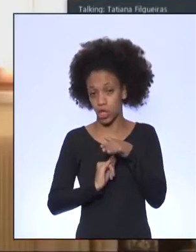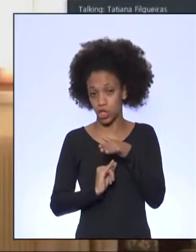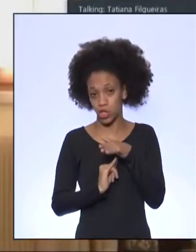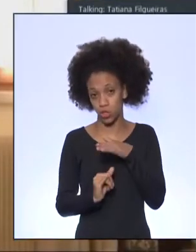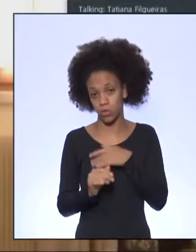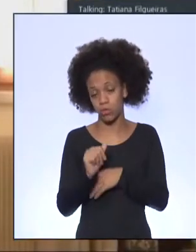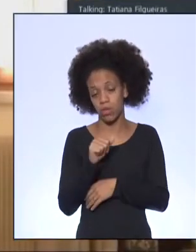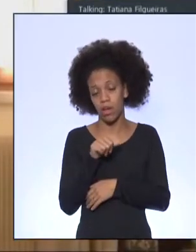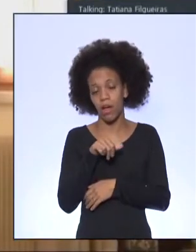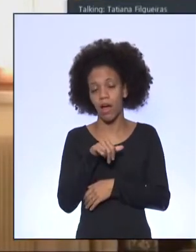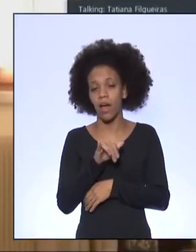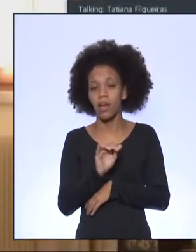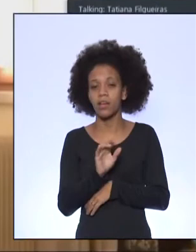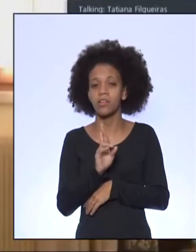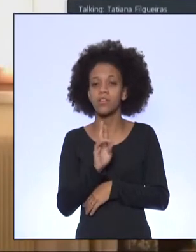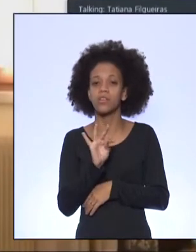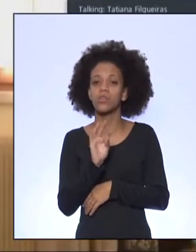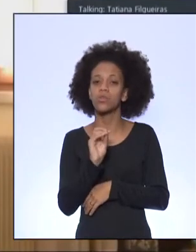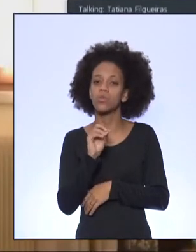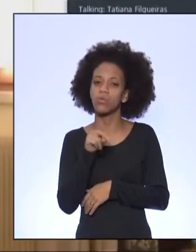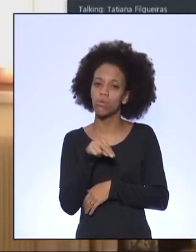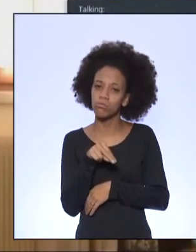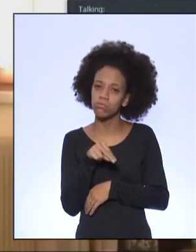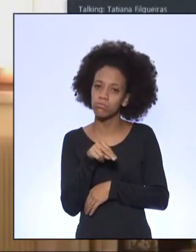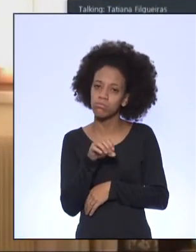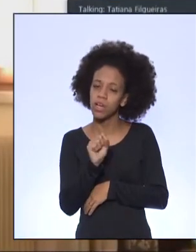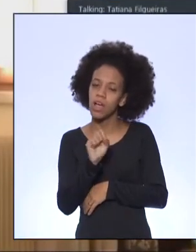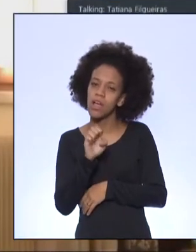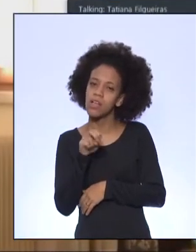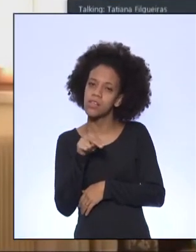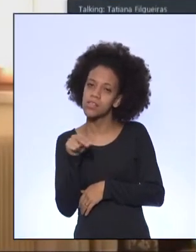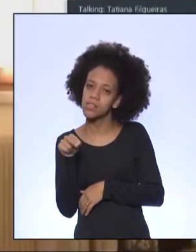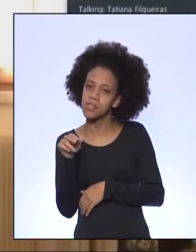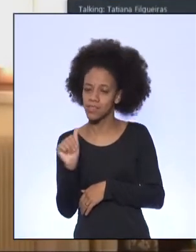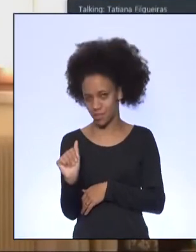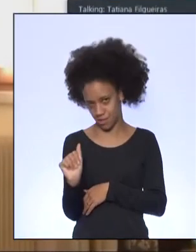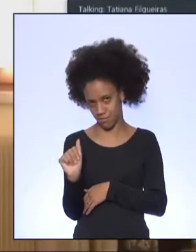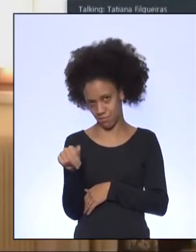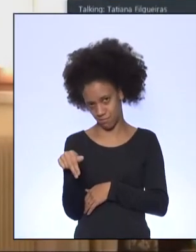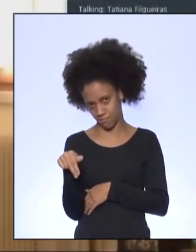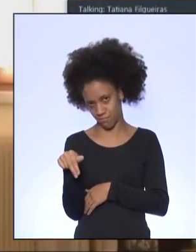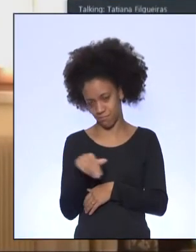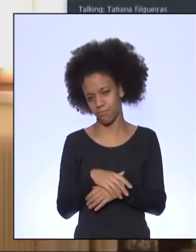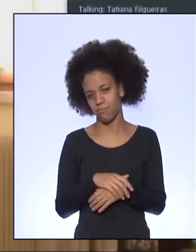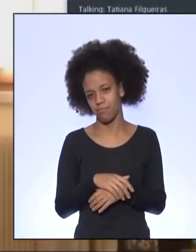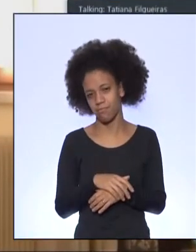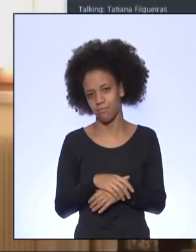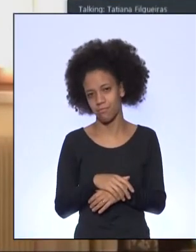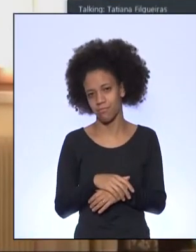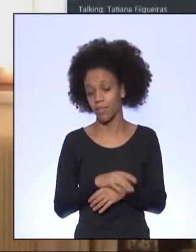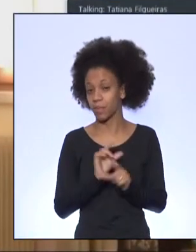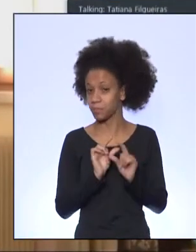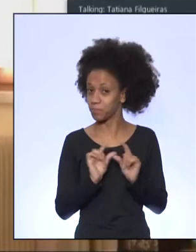www.instituto Ayrton Senna, com Y, né? E N no final. Então,